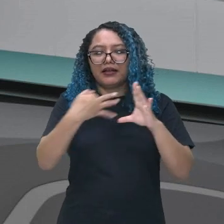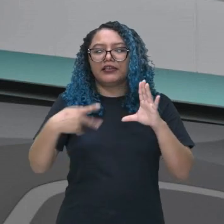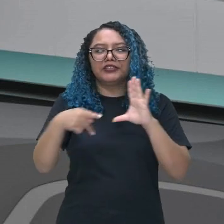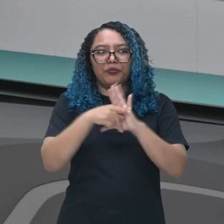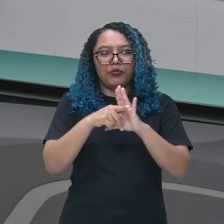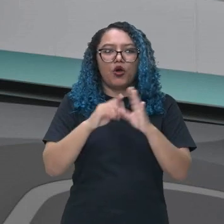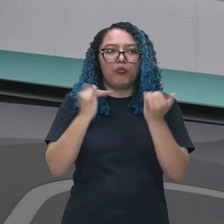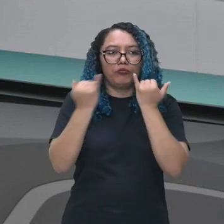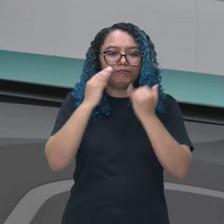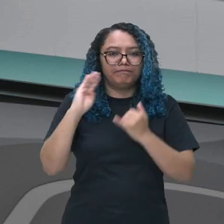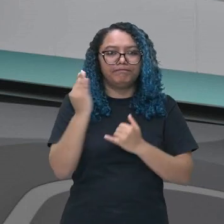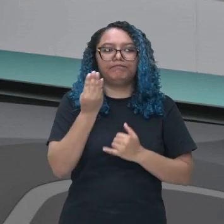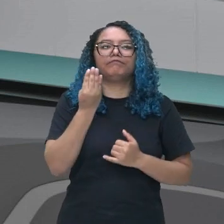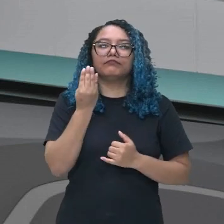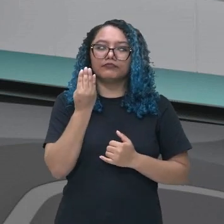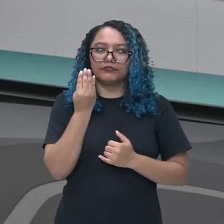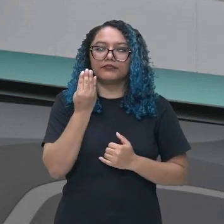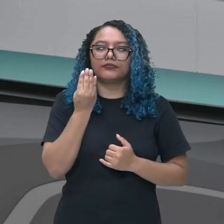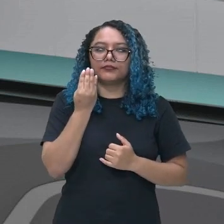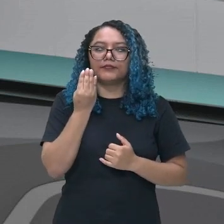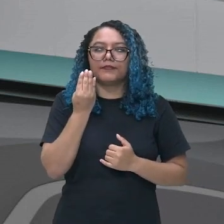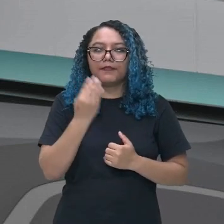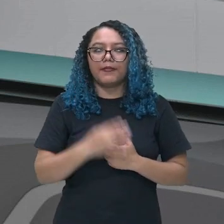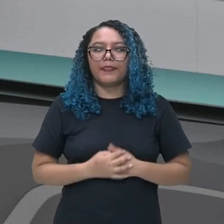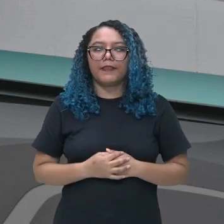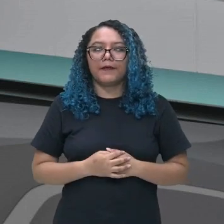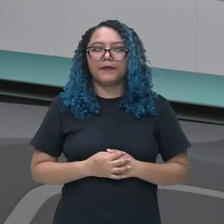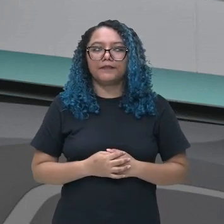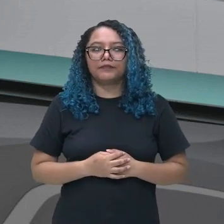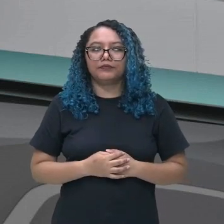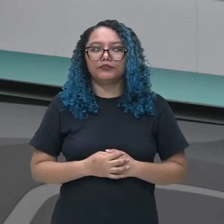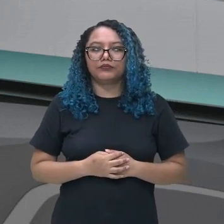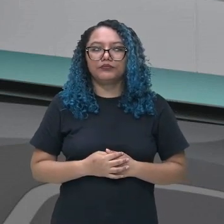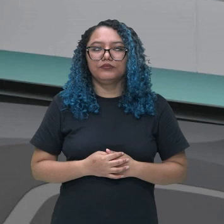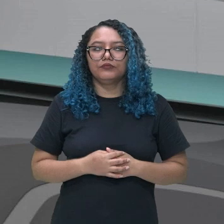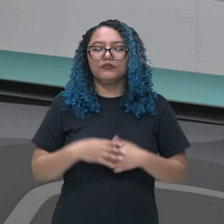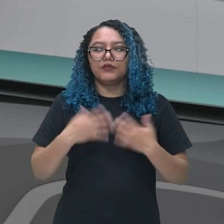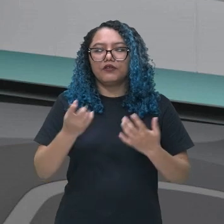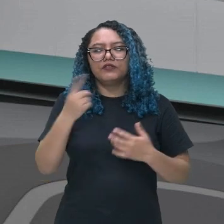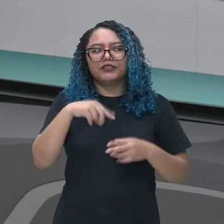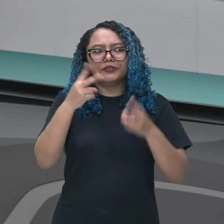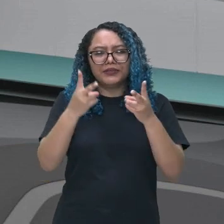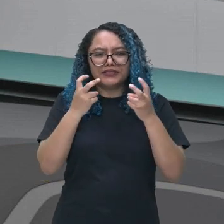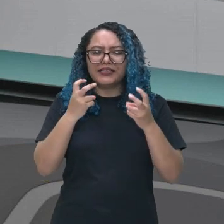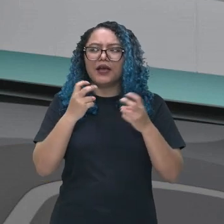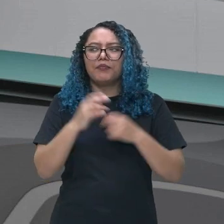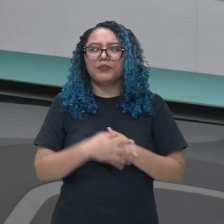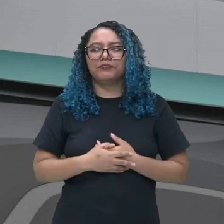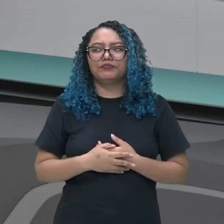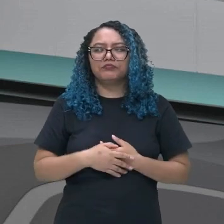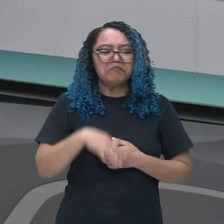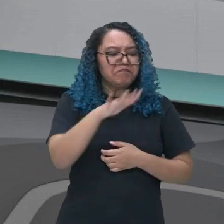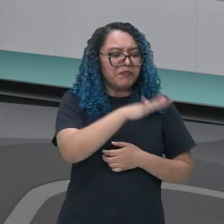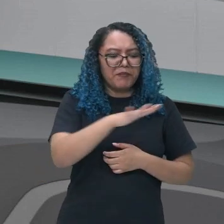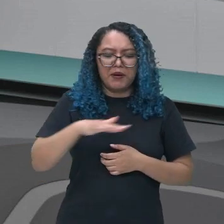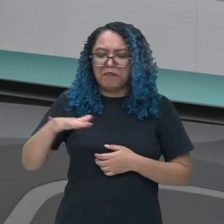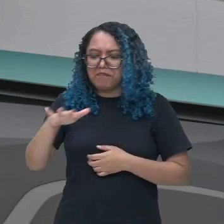fake news, ok? Mas como vocês viram, é de todo lado. A gente não tem